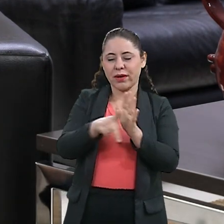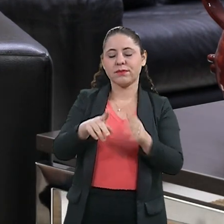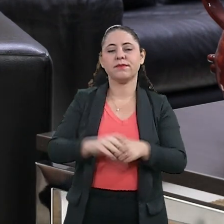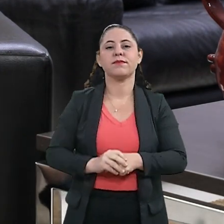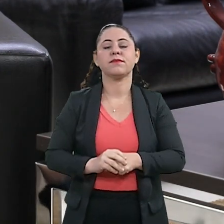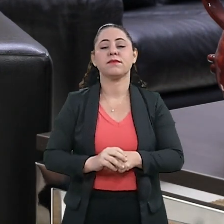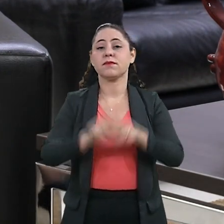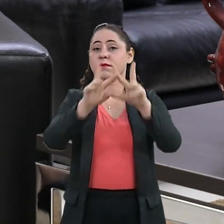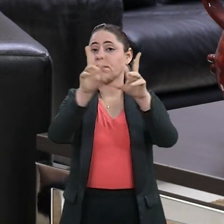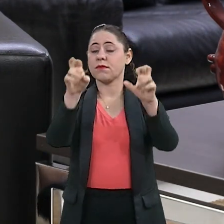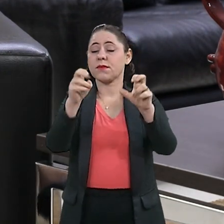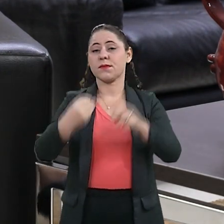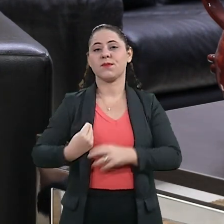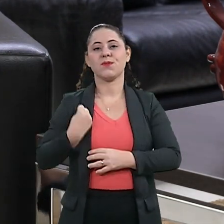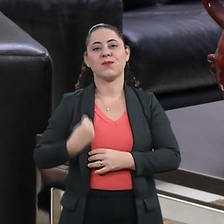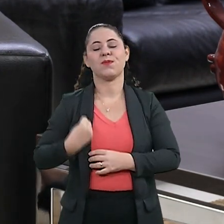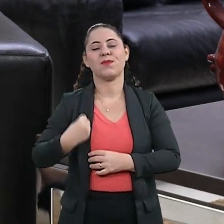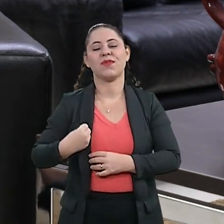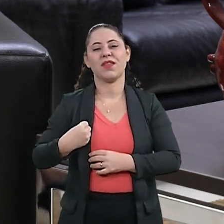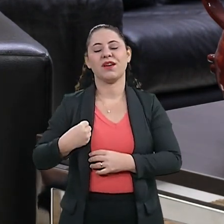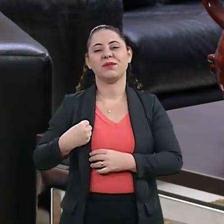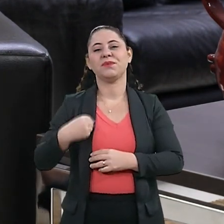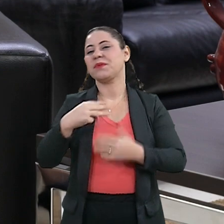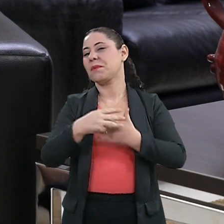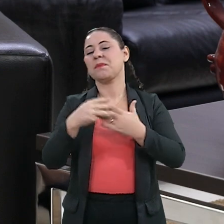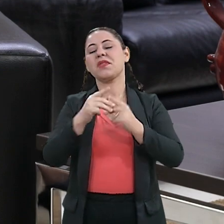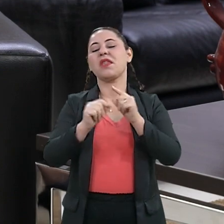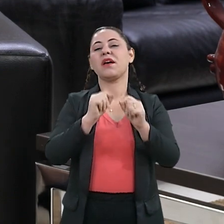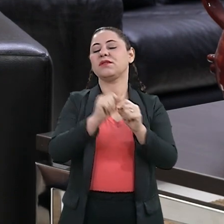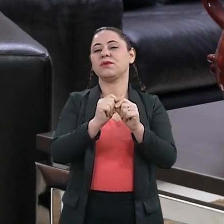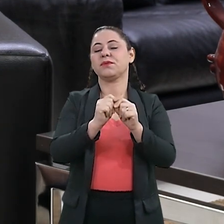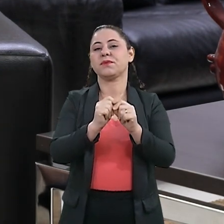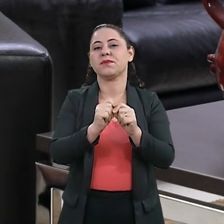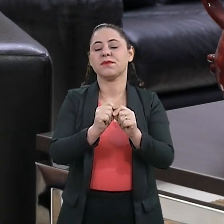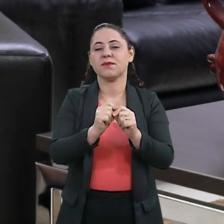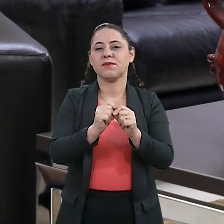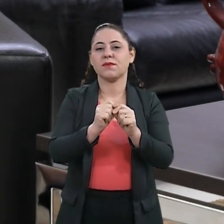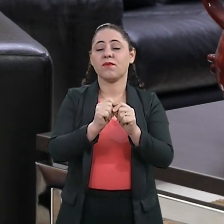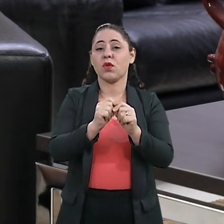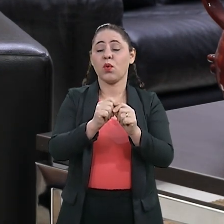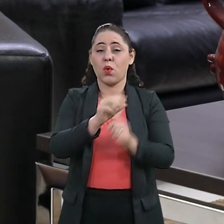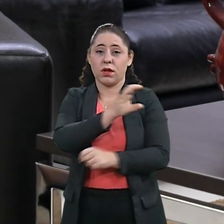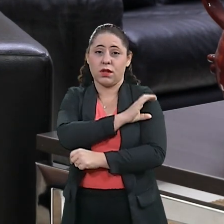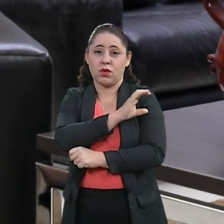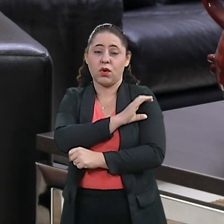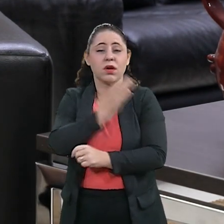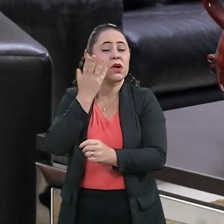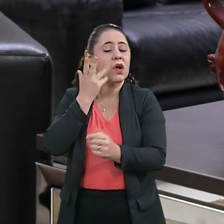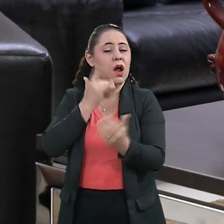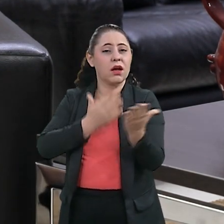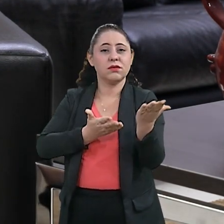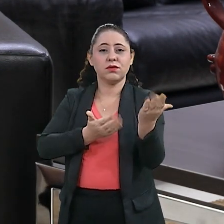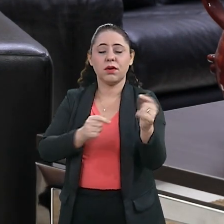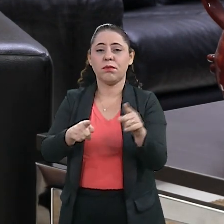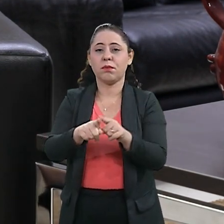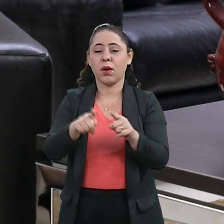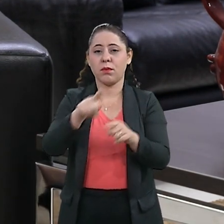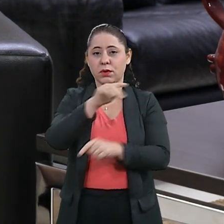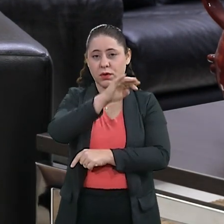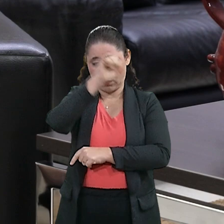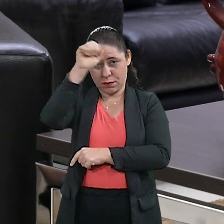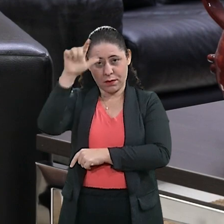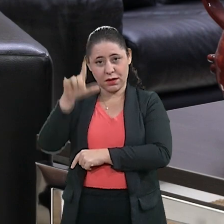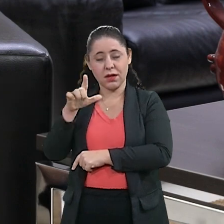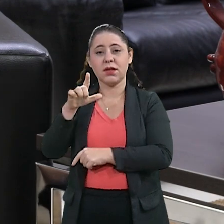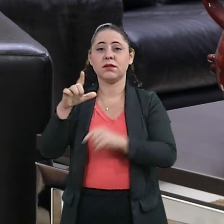E para falar sobre o assunto, participa do mérito da questão de hoje a coordenadora da Infância e Juventude do Tribunal de Justiça de